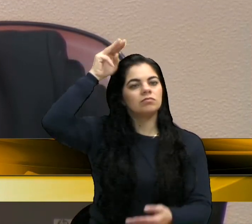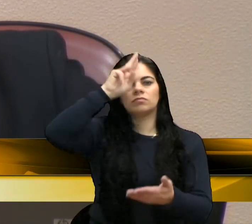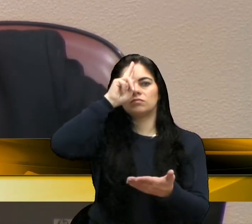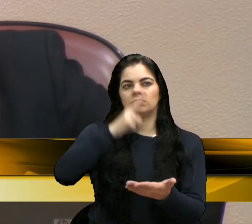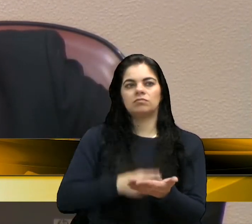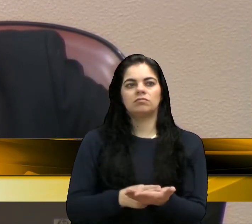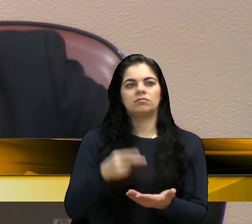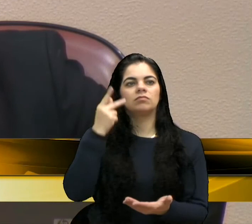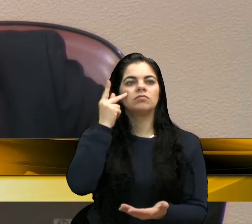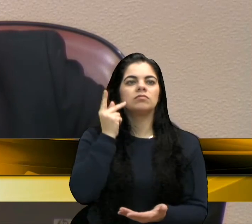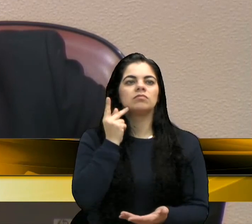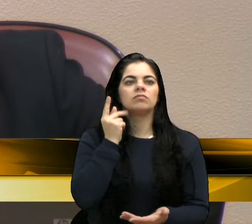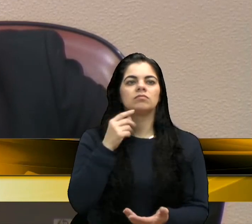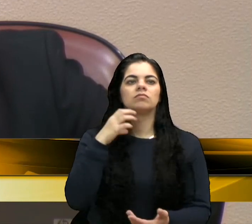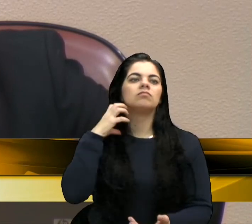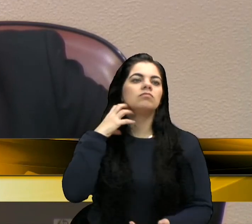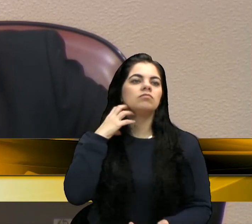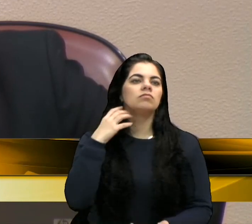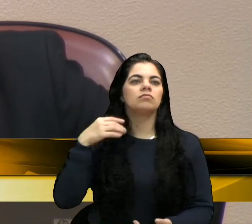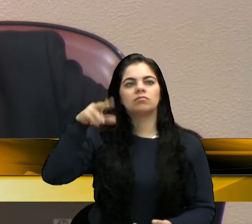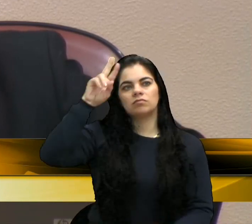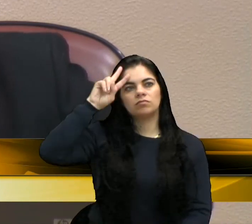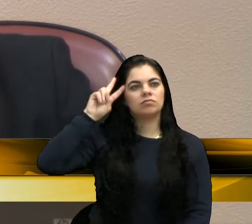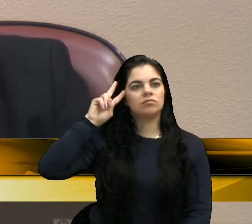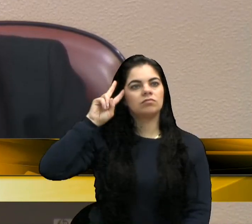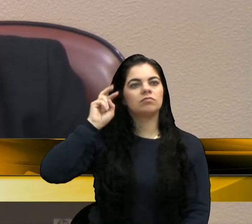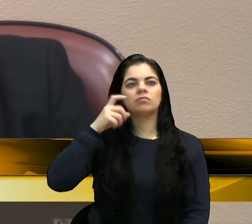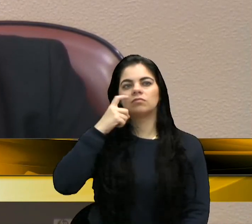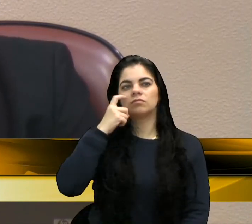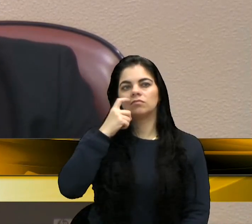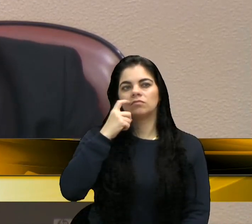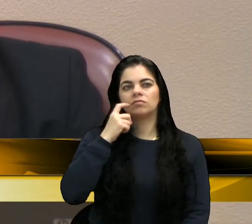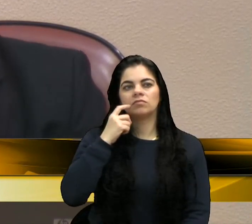Nunes, Ricardo Daneluz, Velocino Ex e Wagner Petrini. Ausente, o vereador Rodrigo Beltrão.